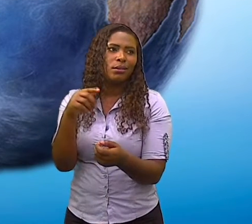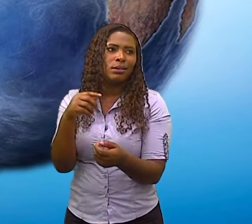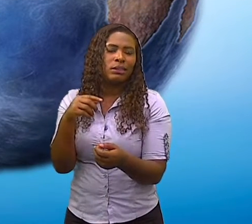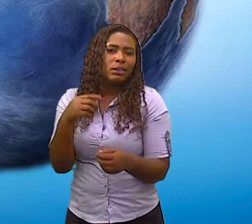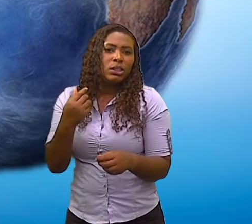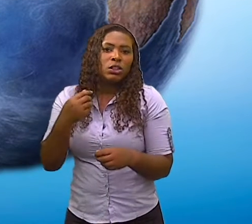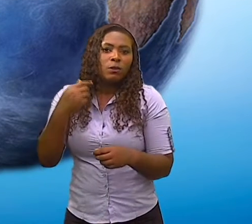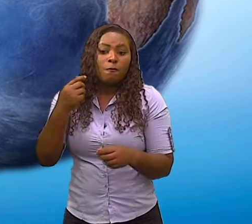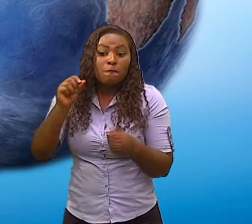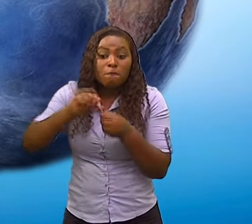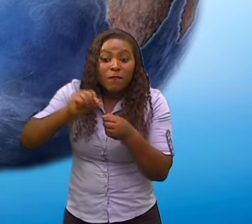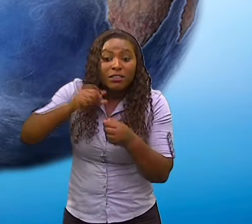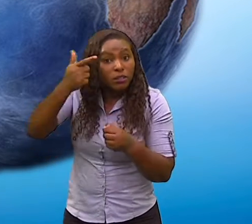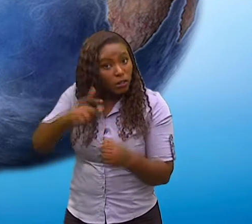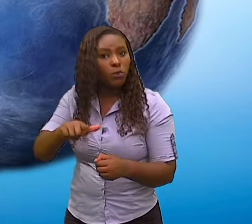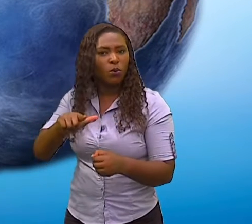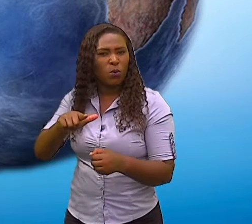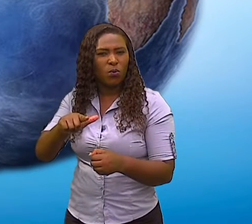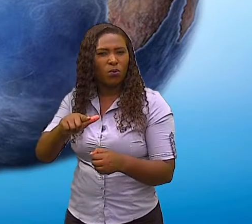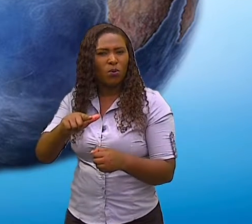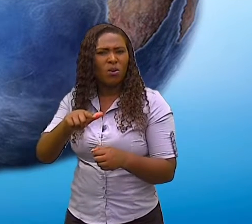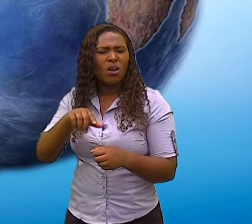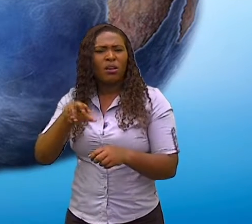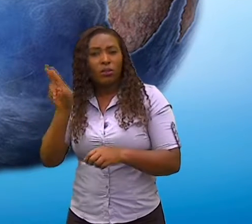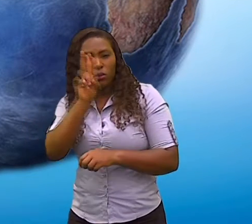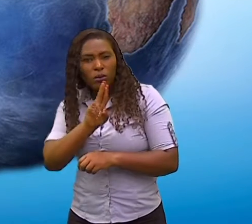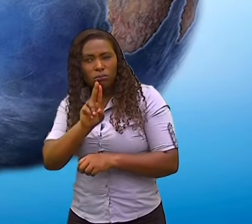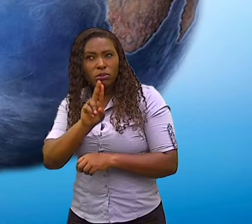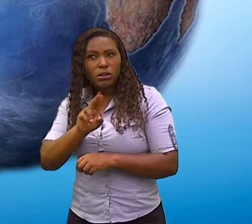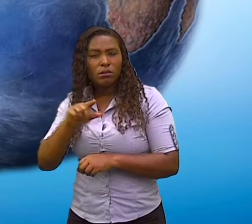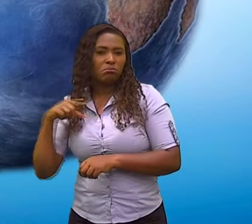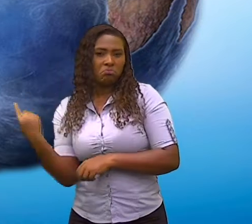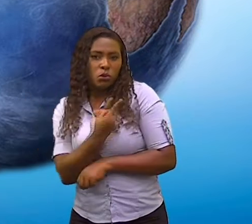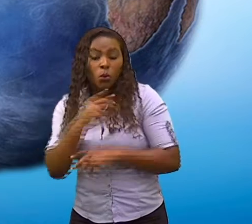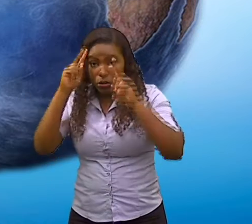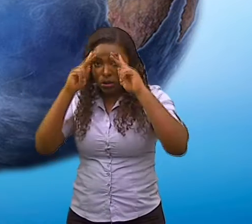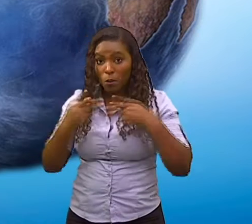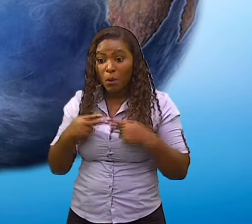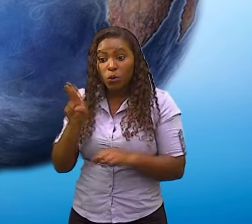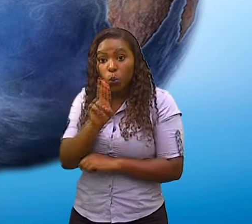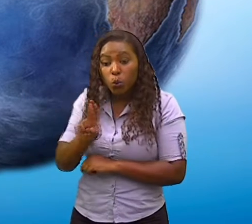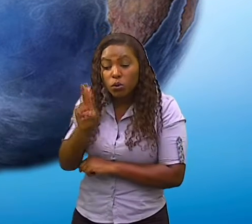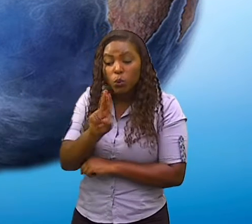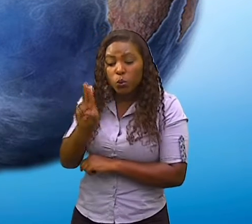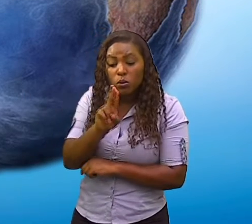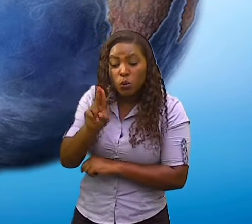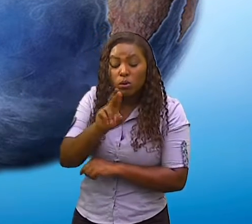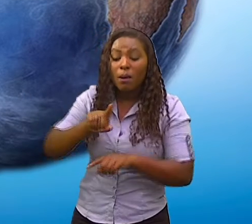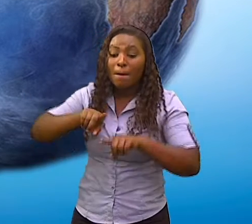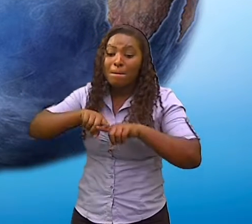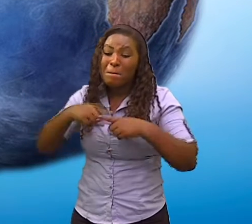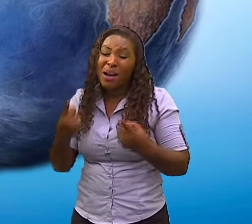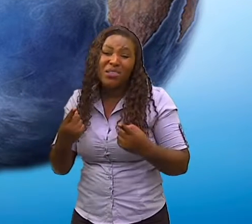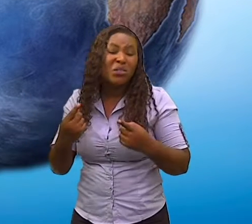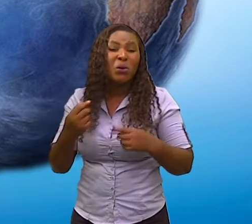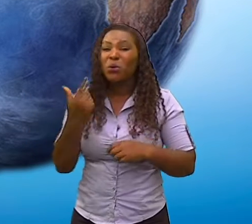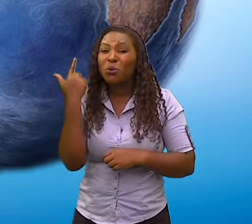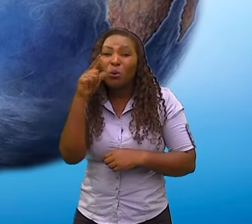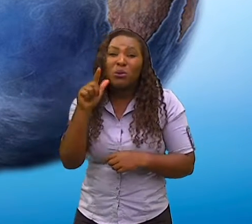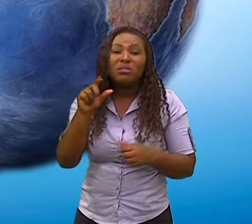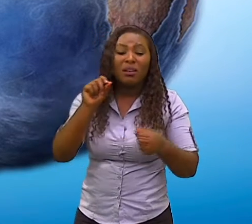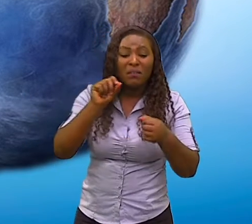no aquecimento global e na perda da biodiversidade, de modo que hoje vivemos o desafio